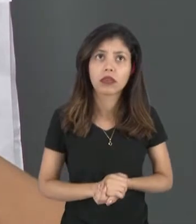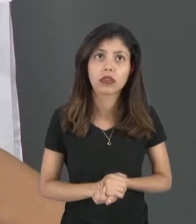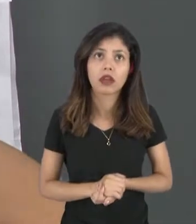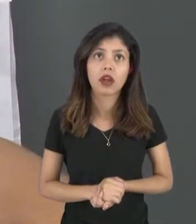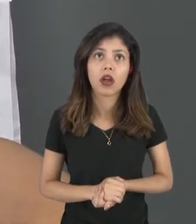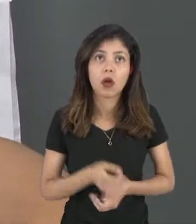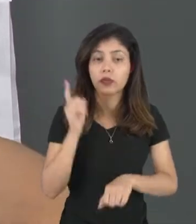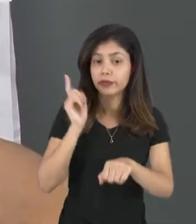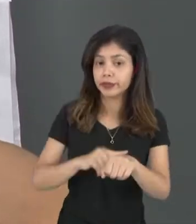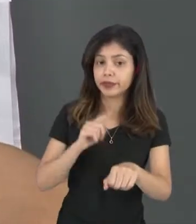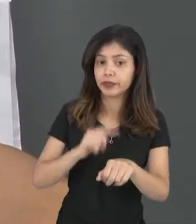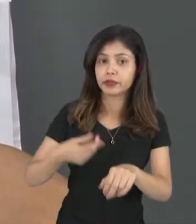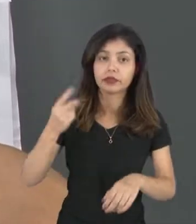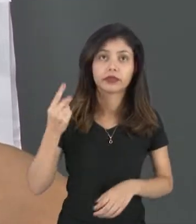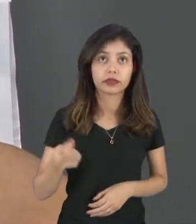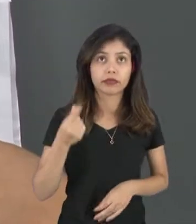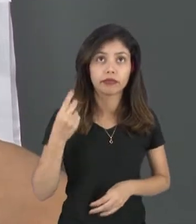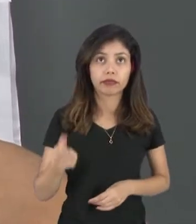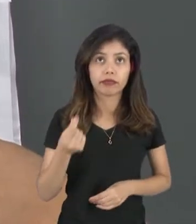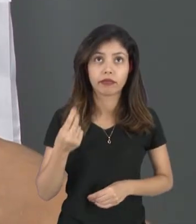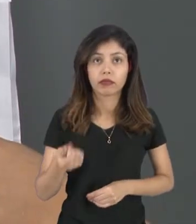que faz que não nasce uma criança,